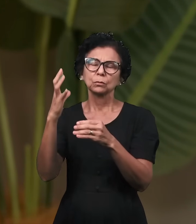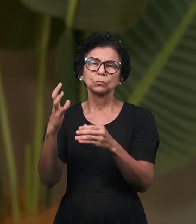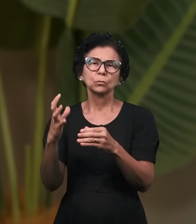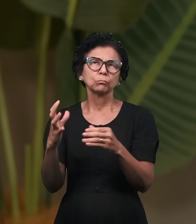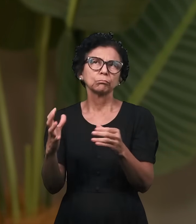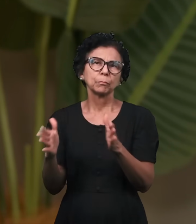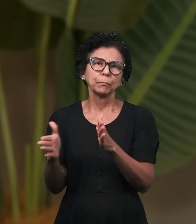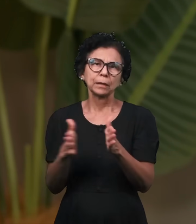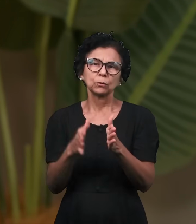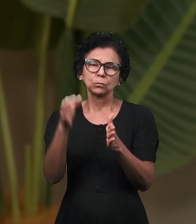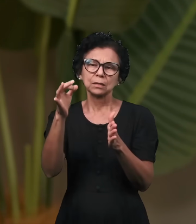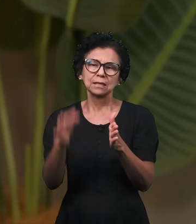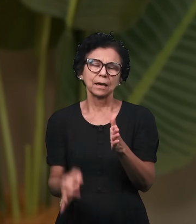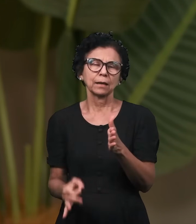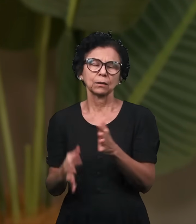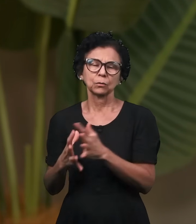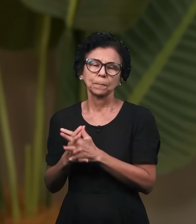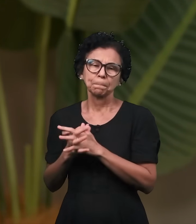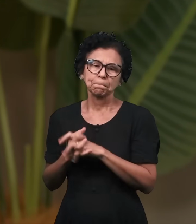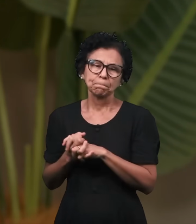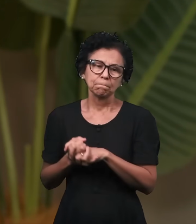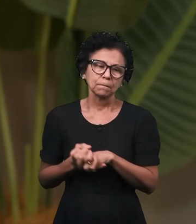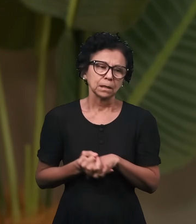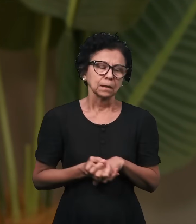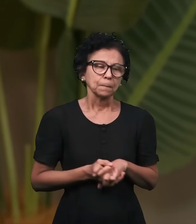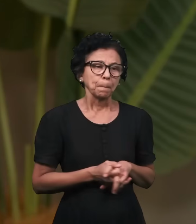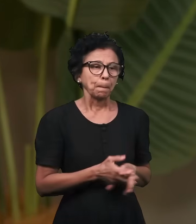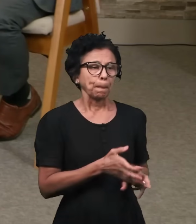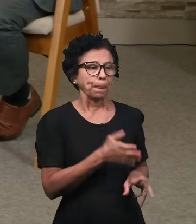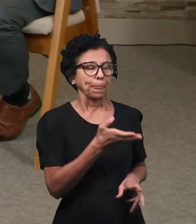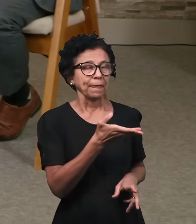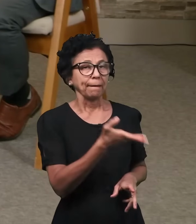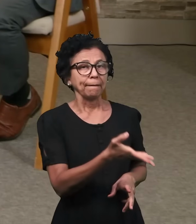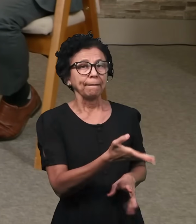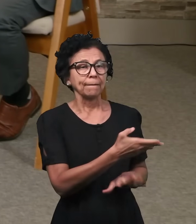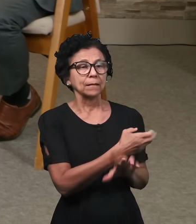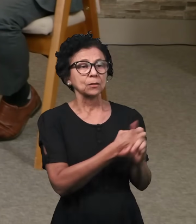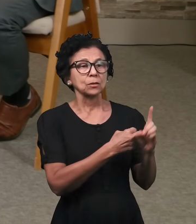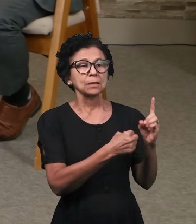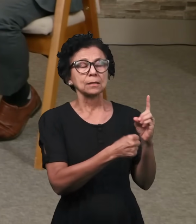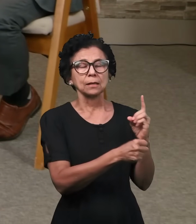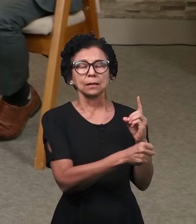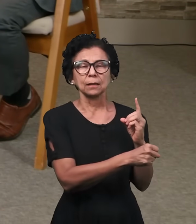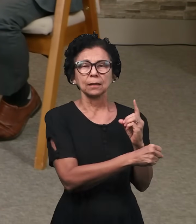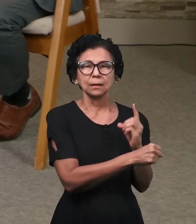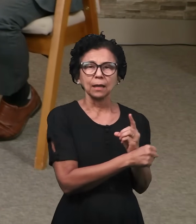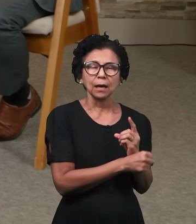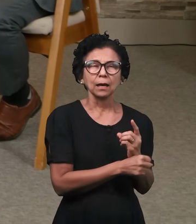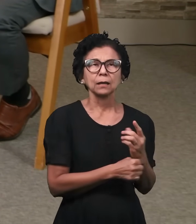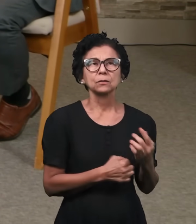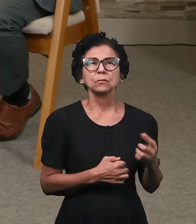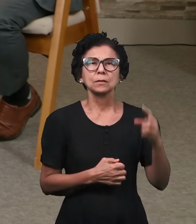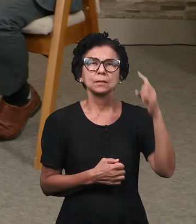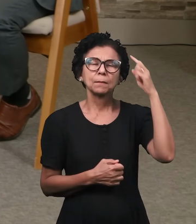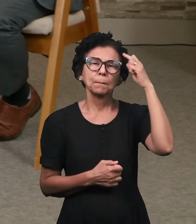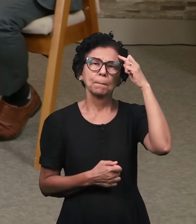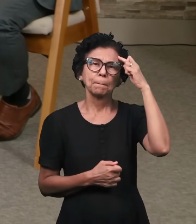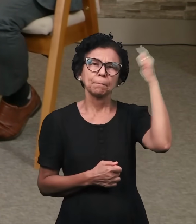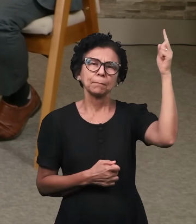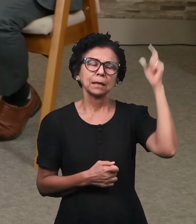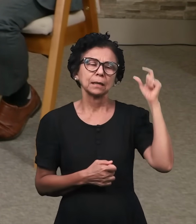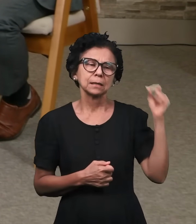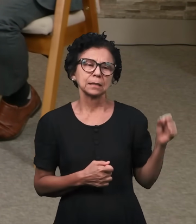uma mentalidade de que quanto antes melhor? Você acha que as crianças já são estimuladas,